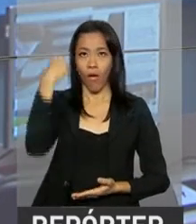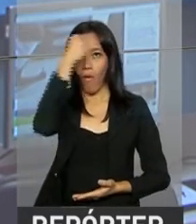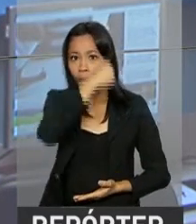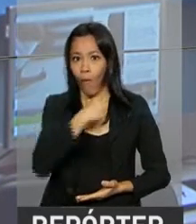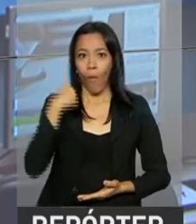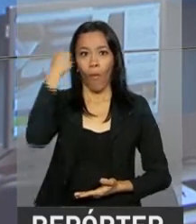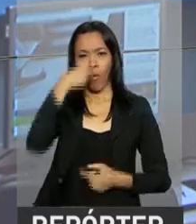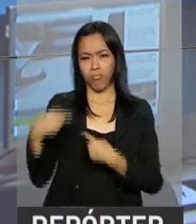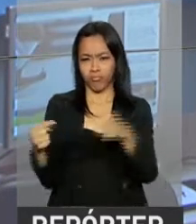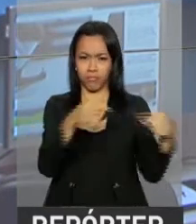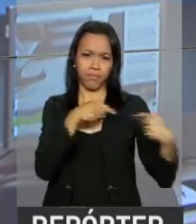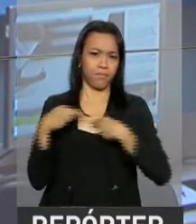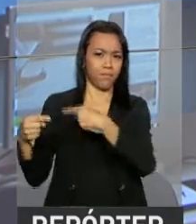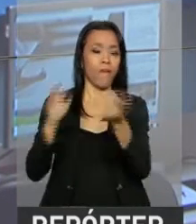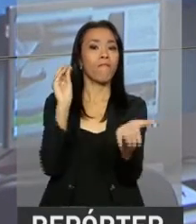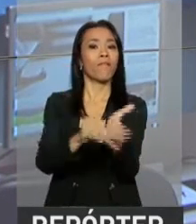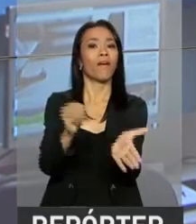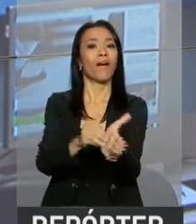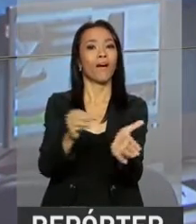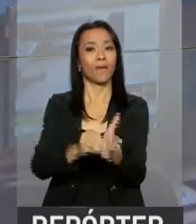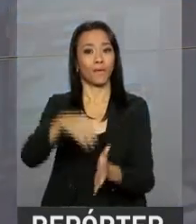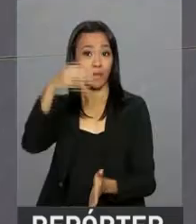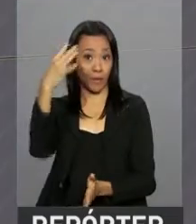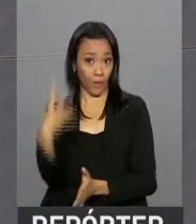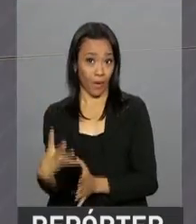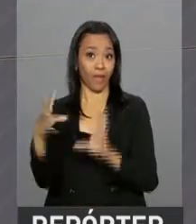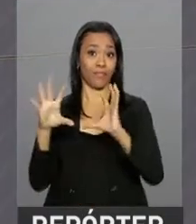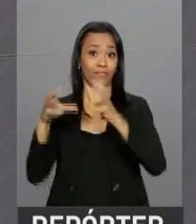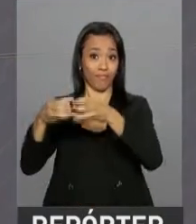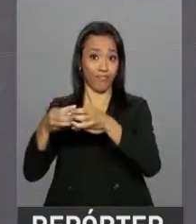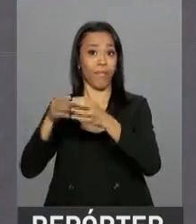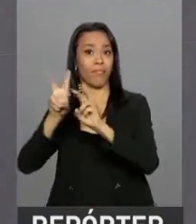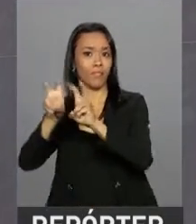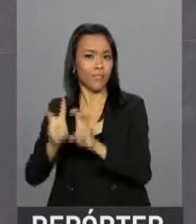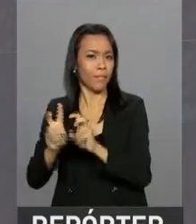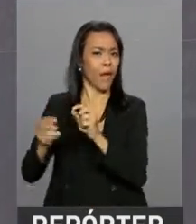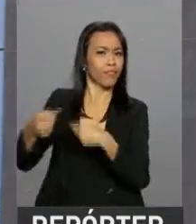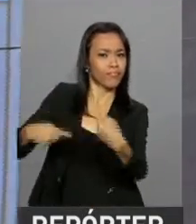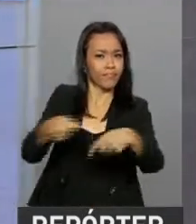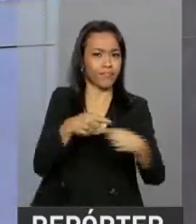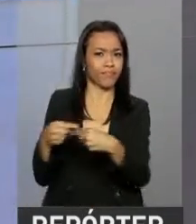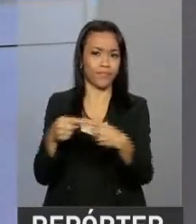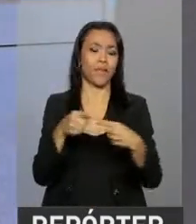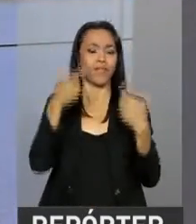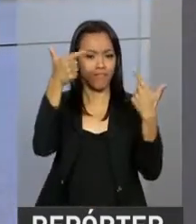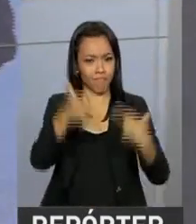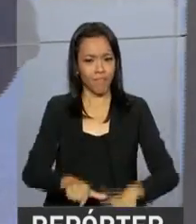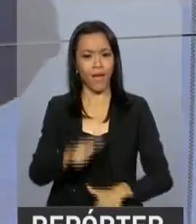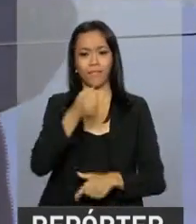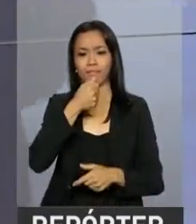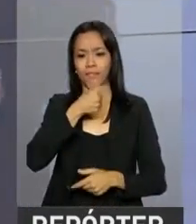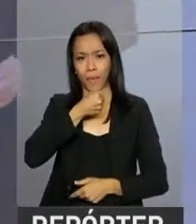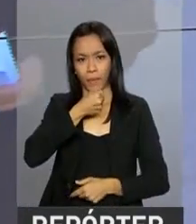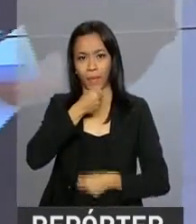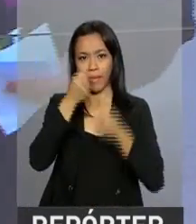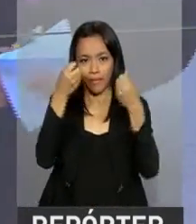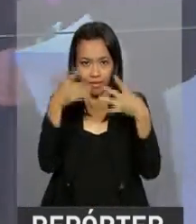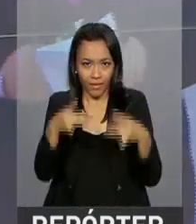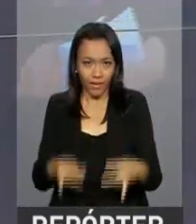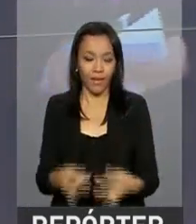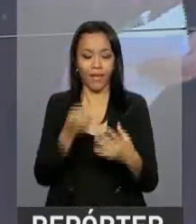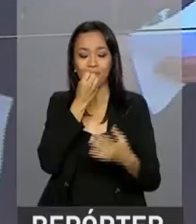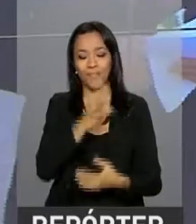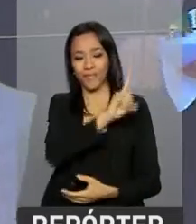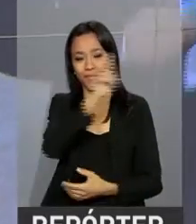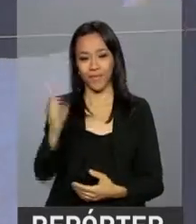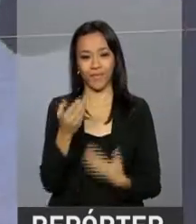discussão. Ainda falta a apreciação de 4 destaques. Vamos falar ao vivo com João Pedro Neto, que tem os detalhes para a gente. Oi, João Pedro. Bom dia para